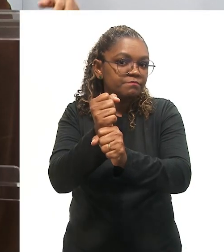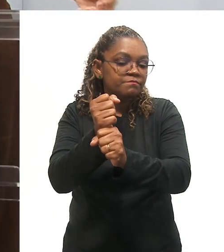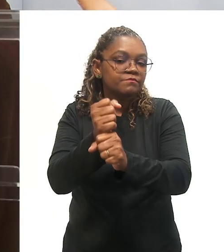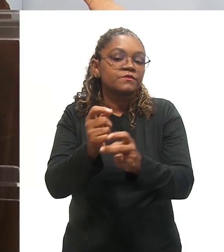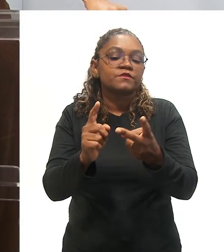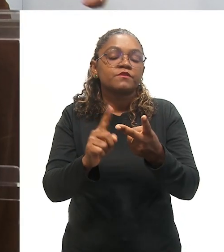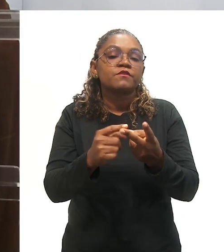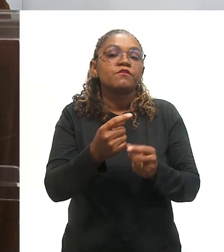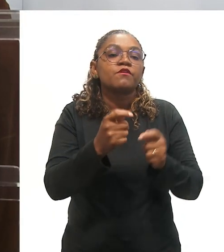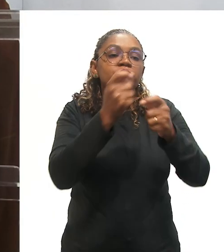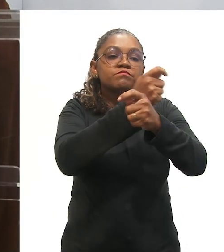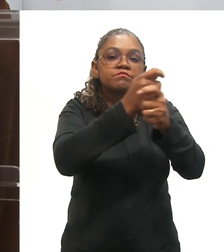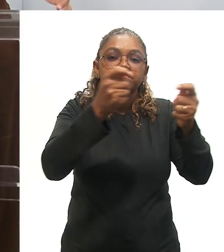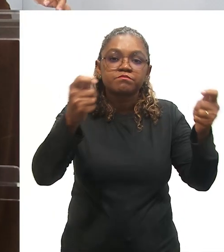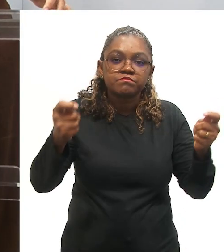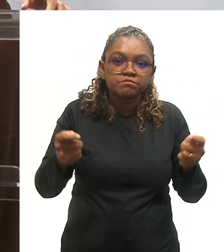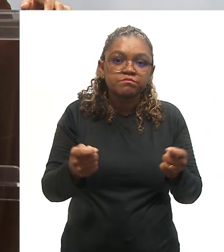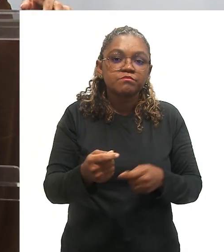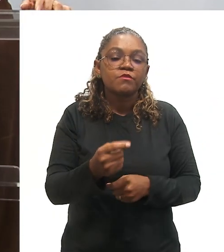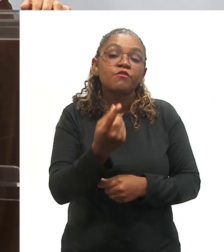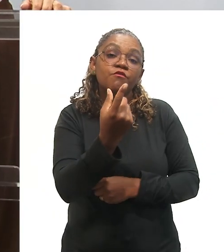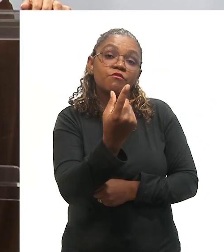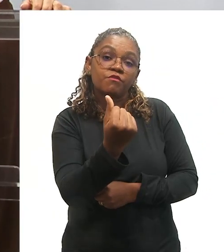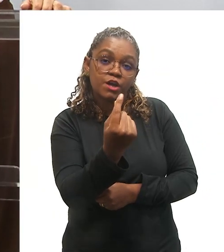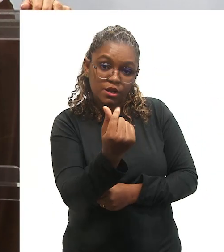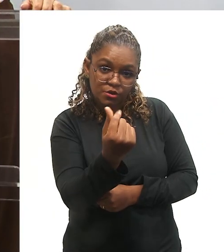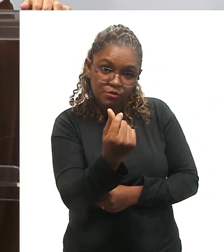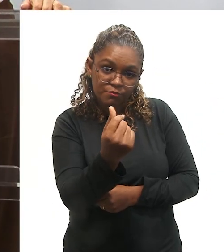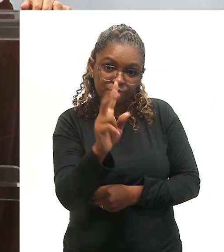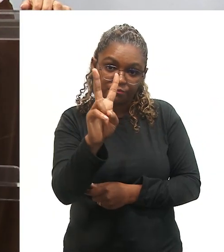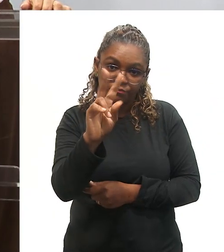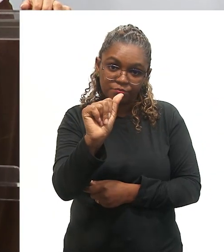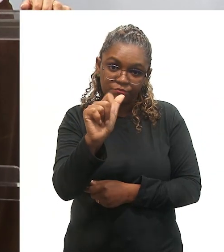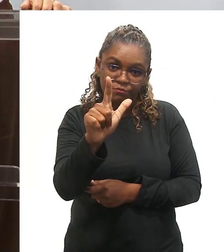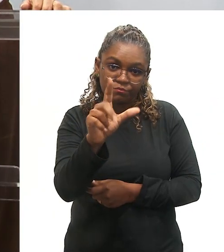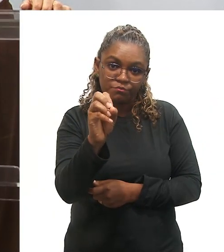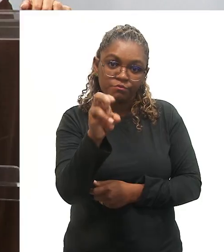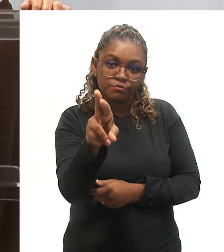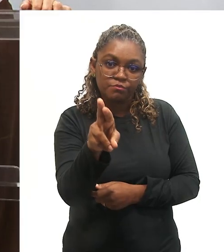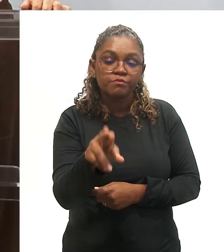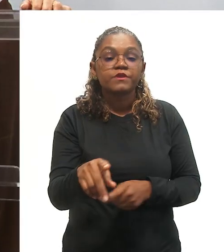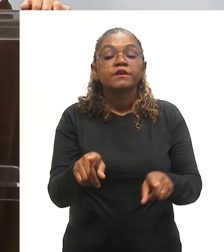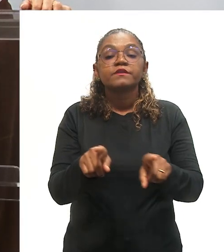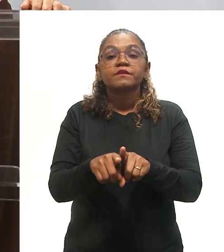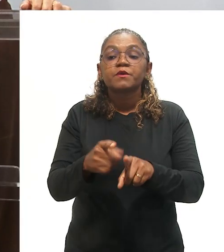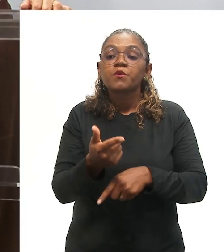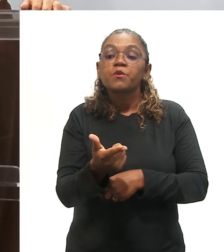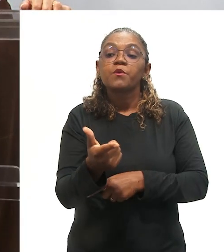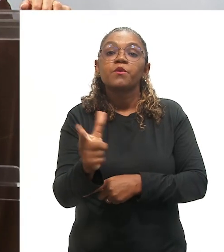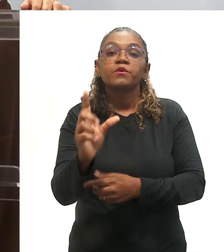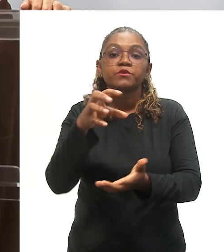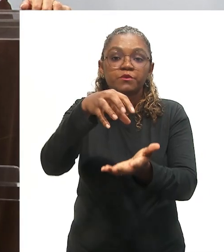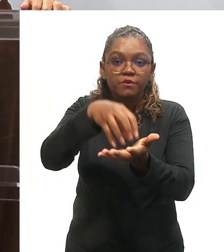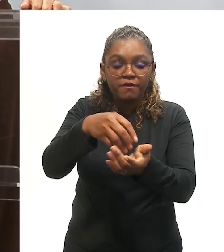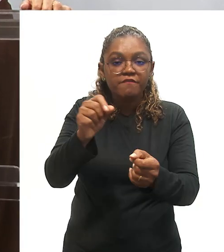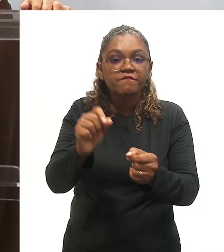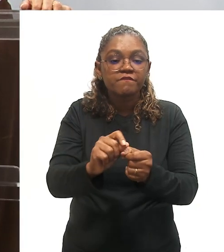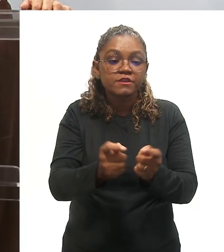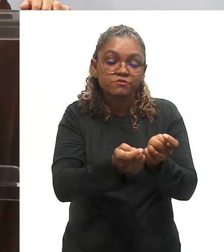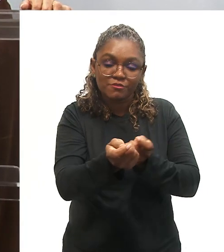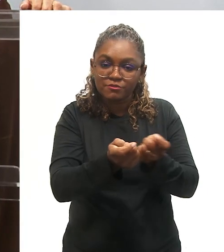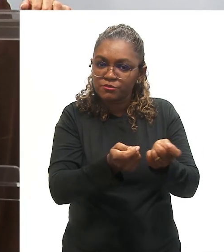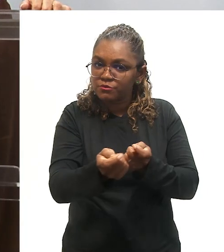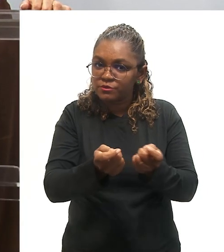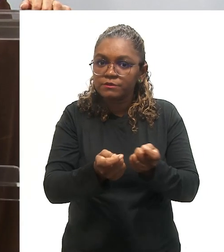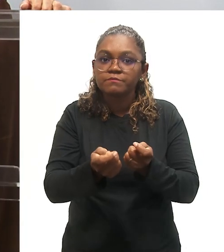e temos também os outros órgãos, logicamente, que fazem um controle desse orçamento que está sendo disponibilizado